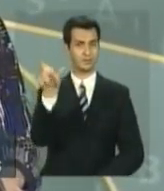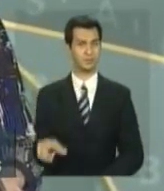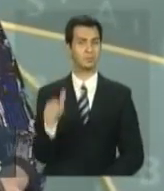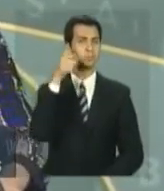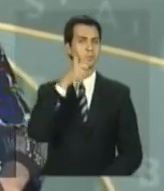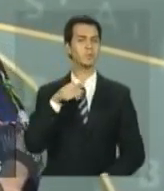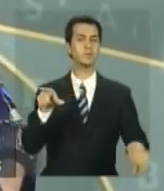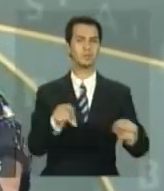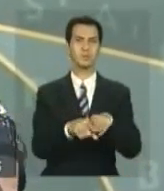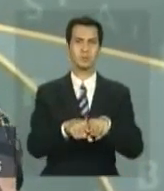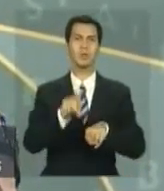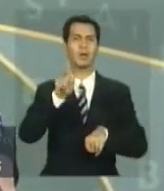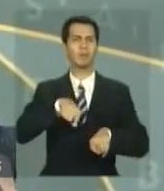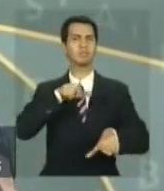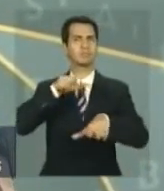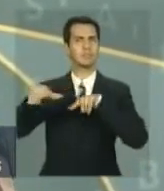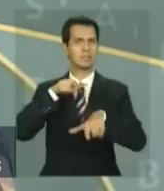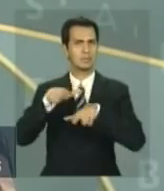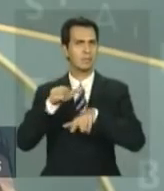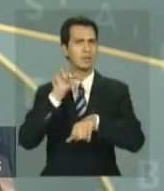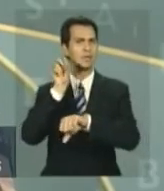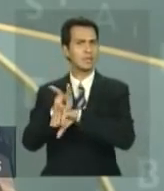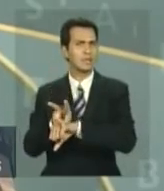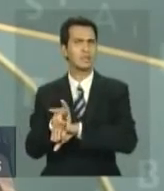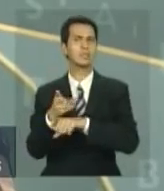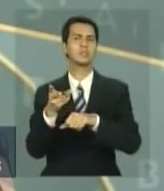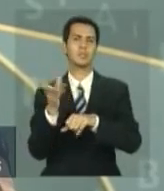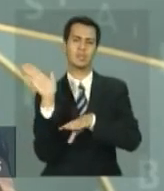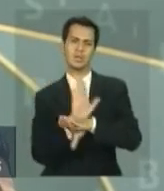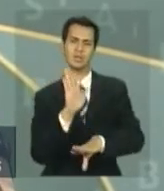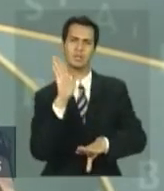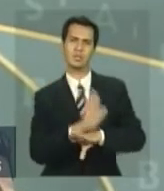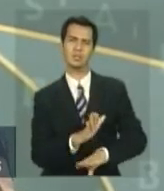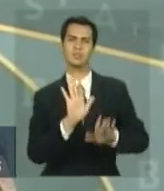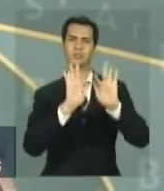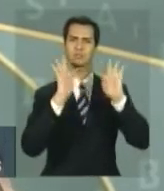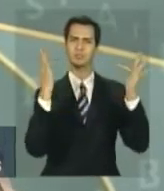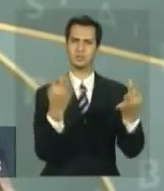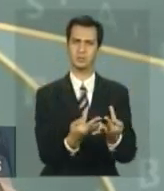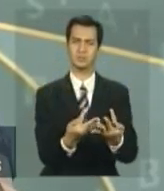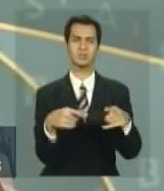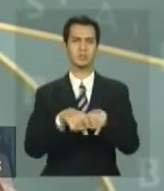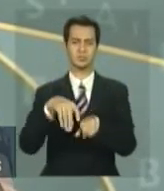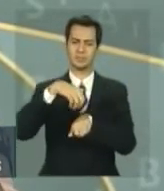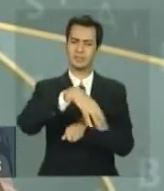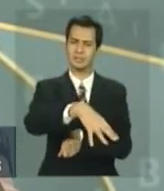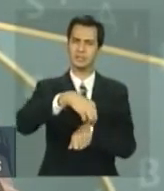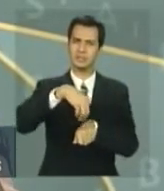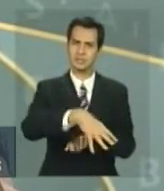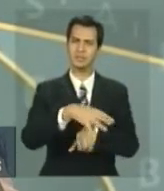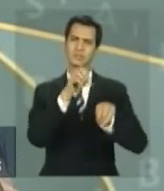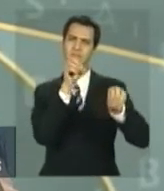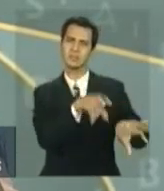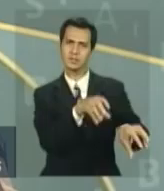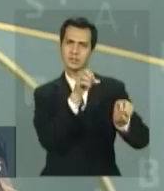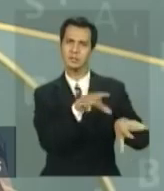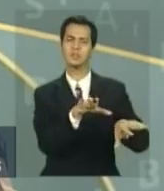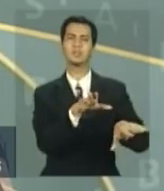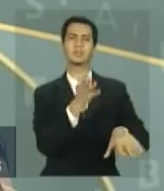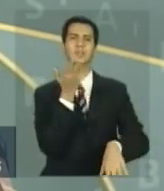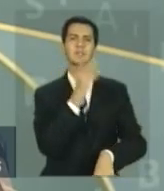em que vivem, como responsáveis pela sobrevivência, pela formação, pela educação e